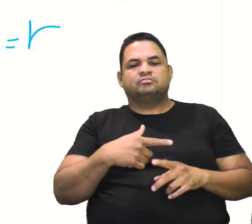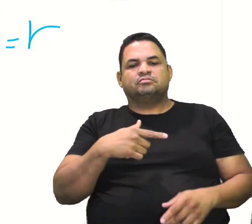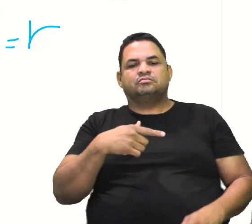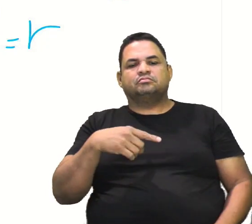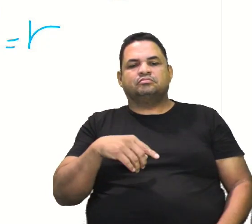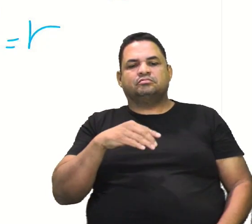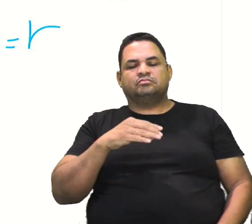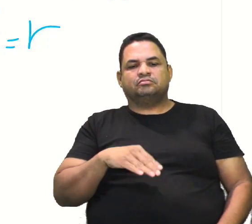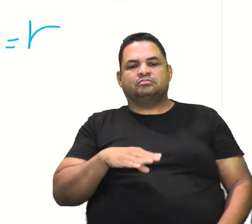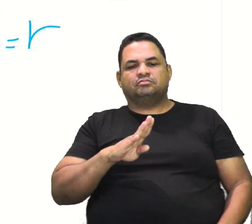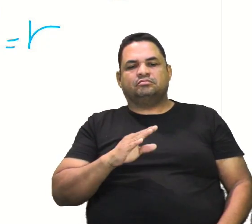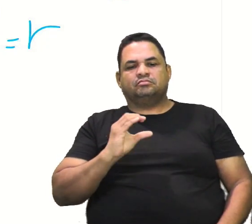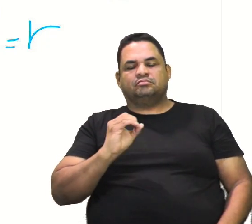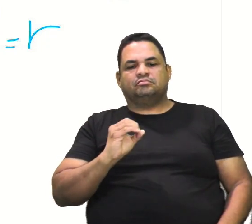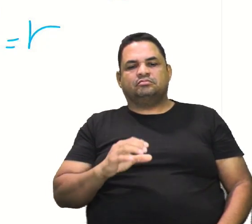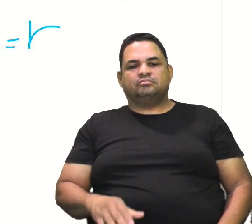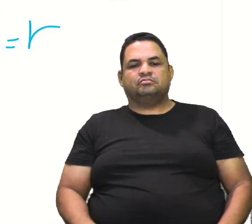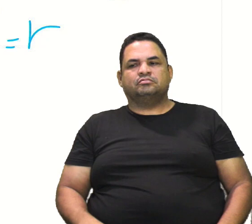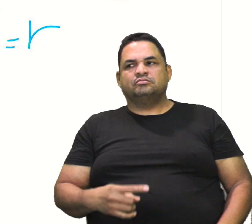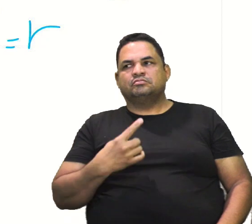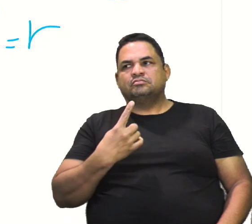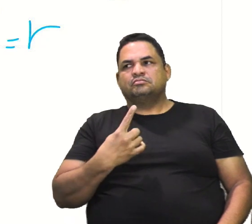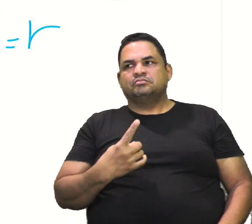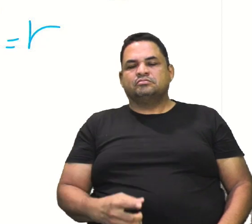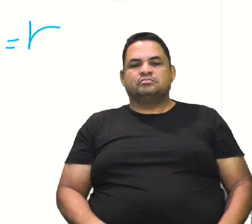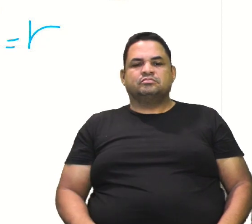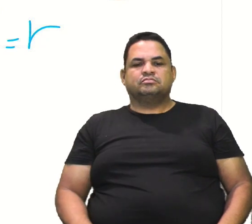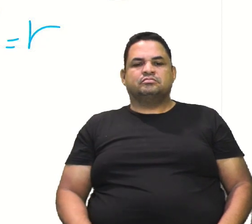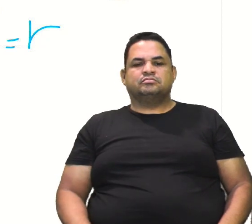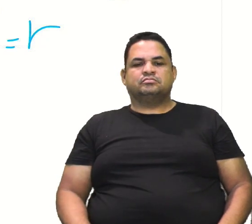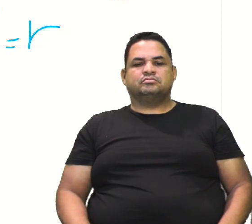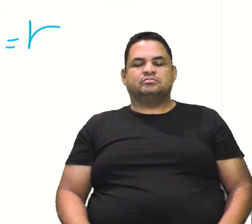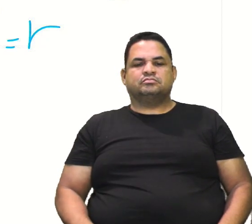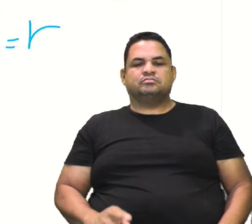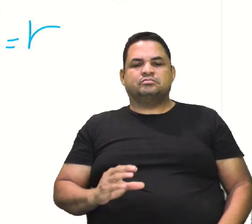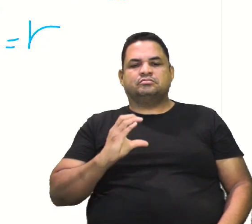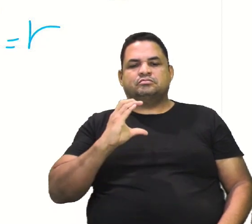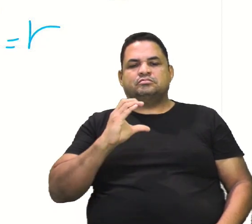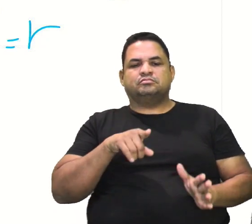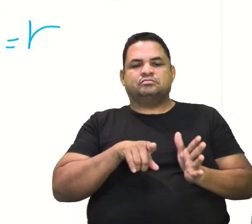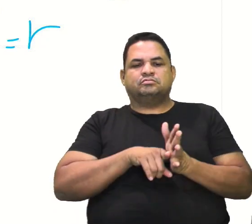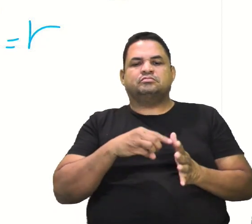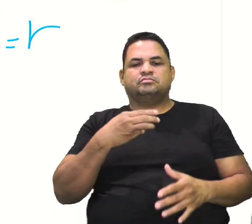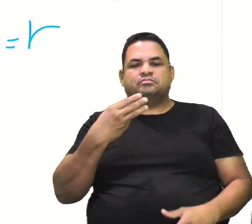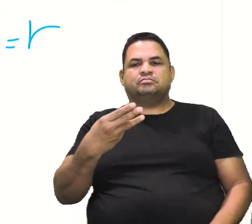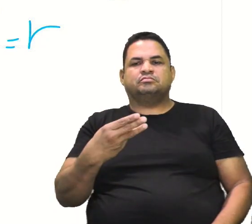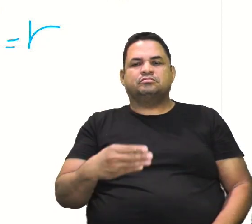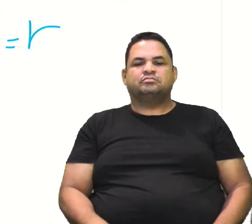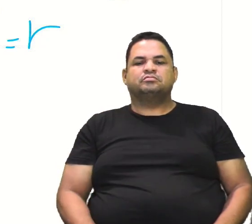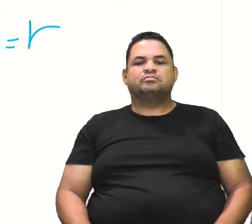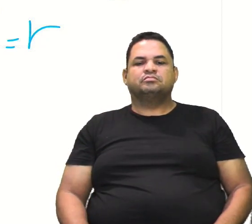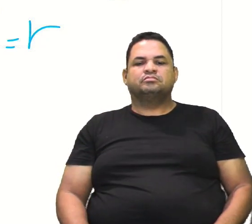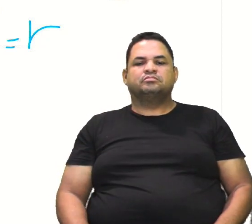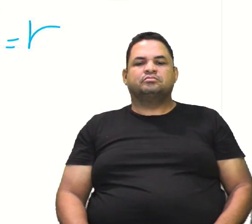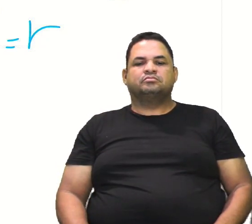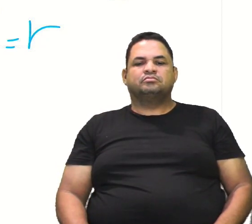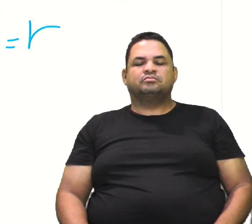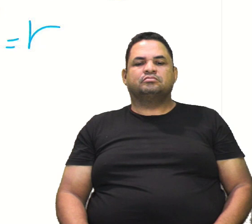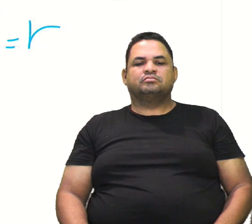Mais, quem é B? B é 0. Y do ponto? 1, não vai fazer diferença. Quem é C? Menos 3. Menos